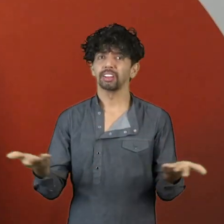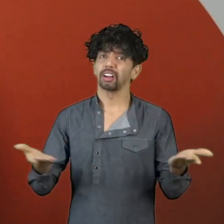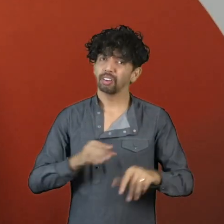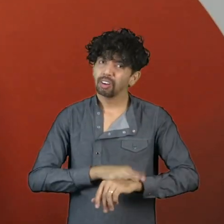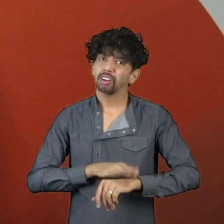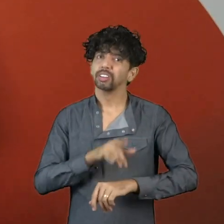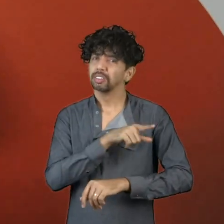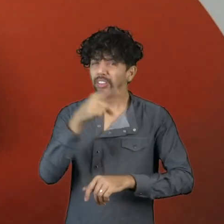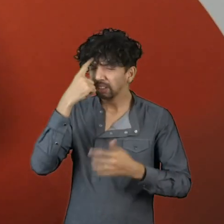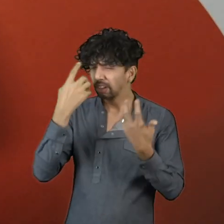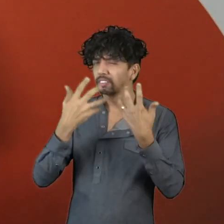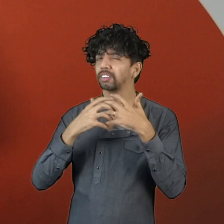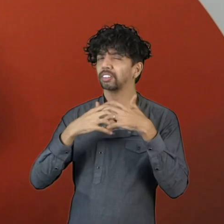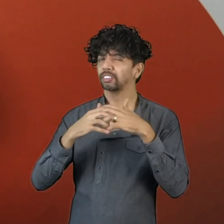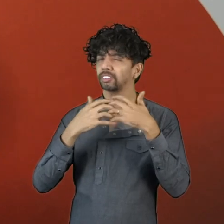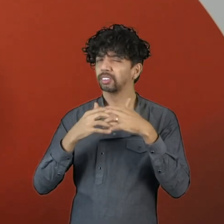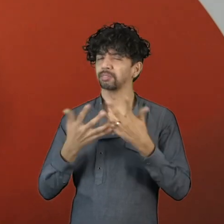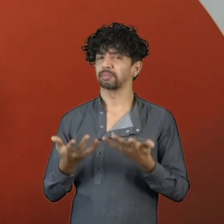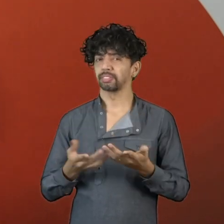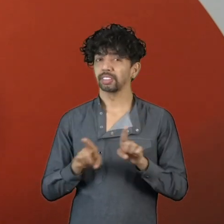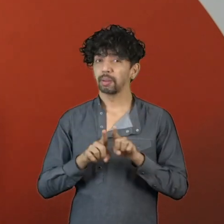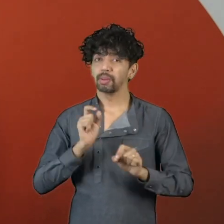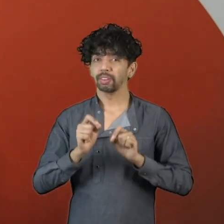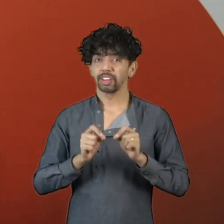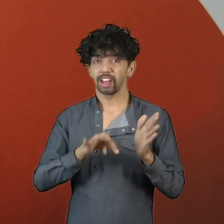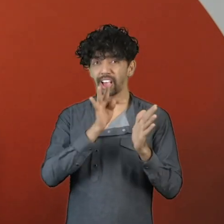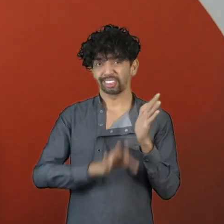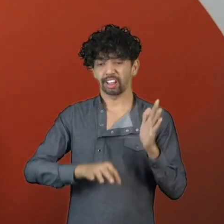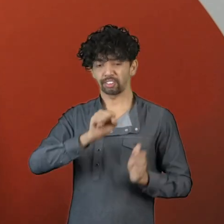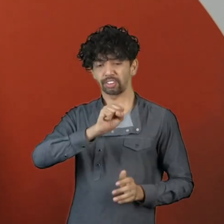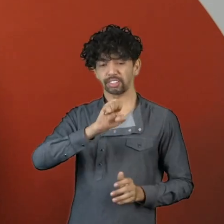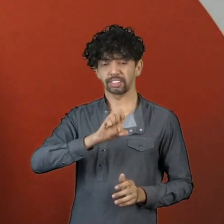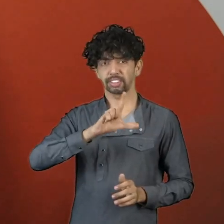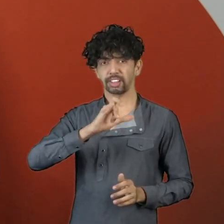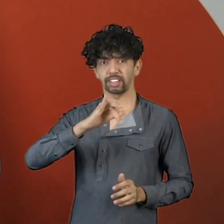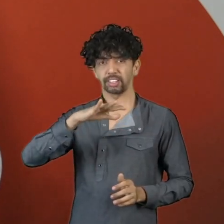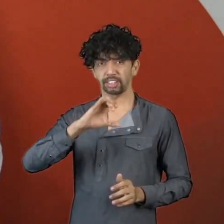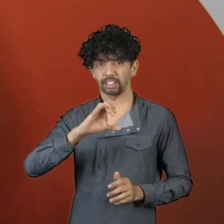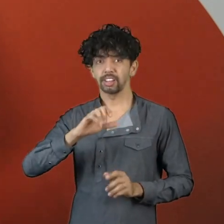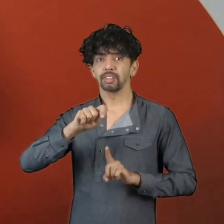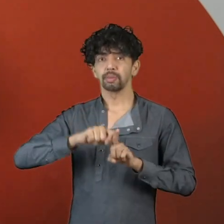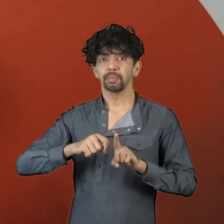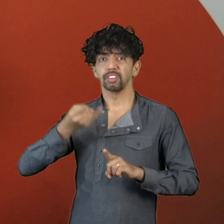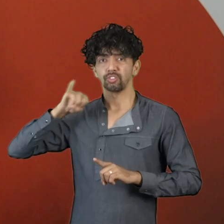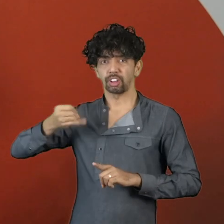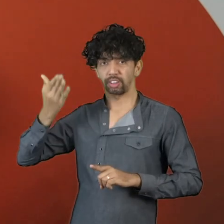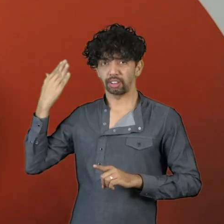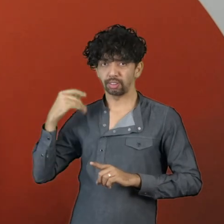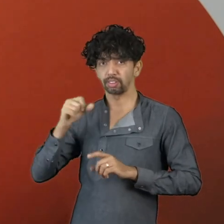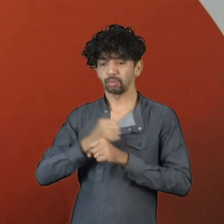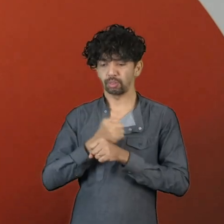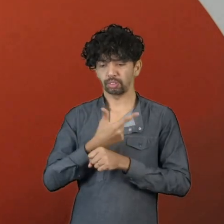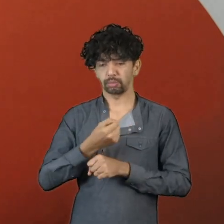E temos ainda um agravante. A Selic, que era 4,5% em janeiro de 2020,